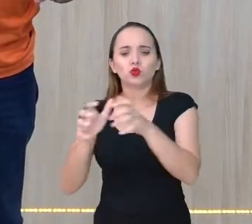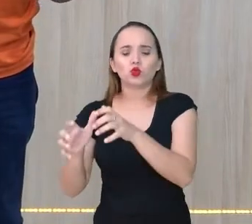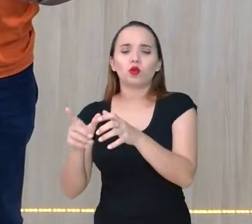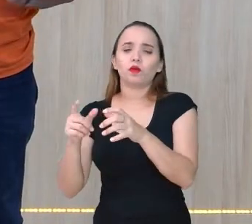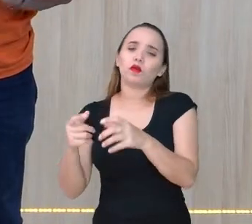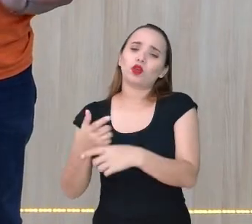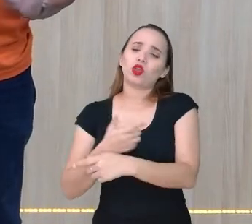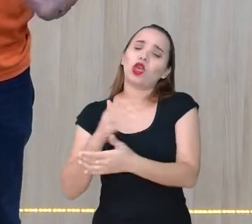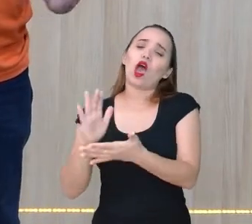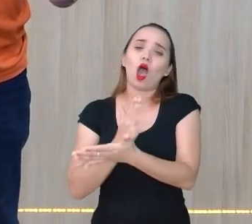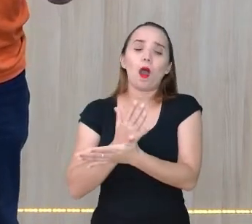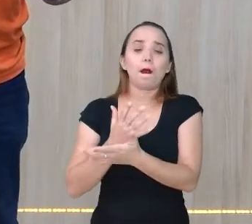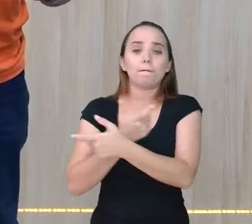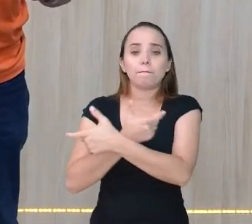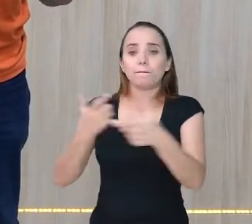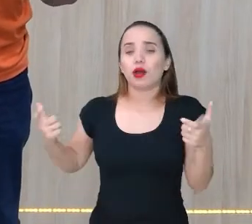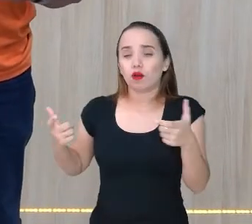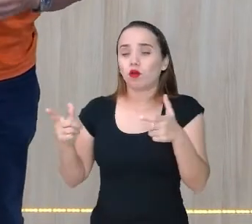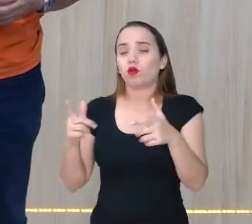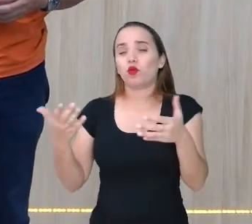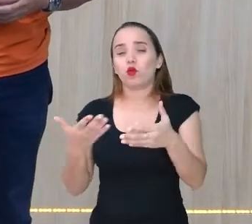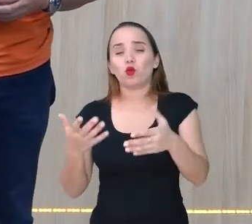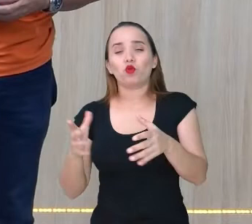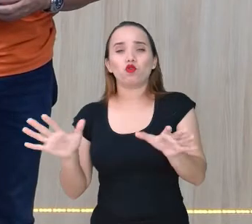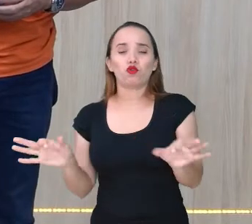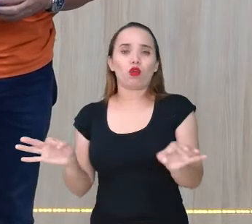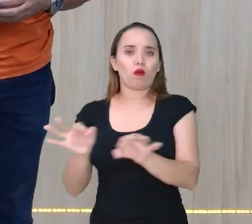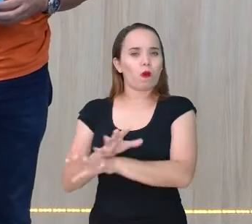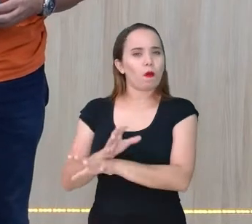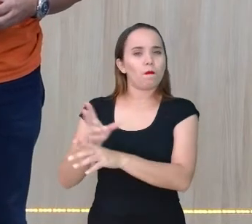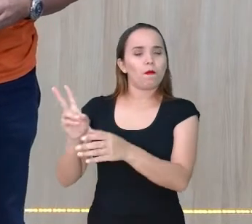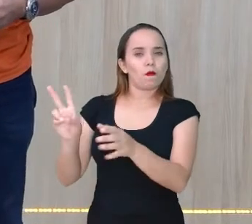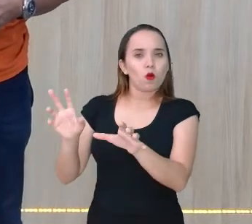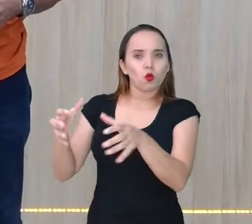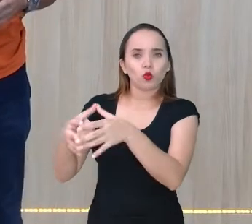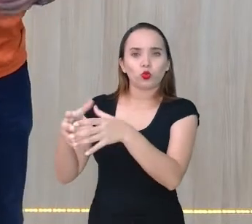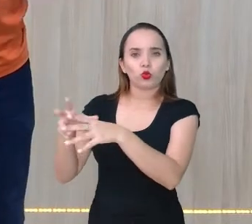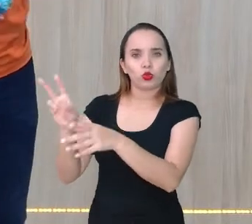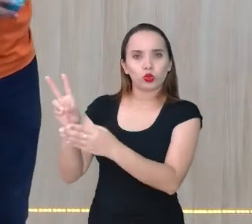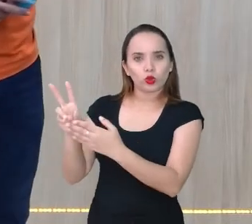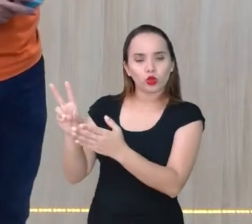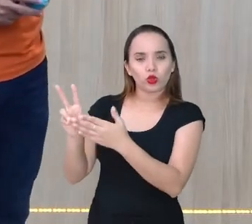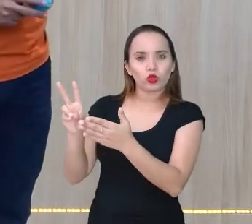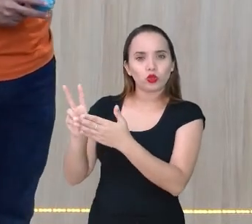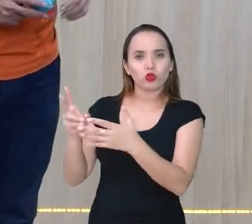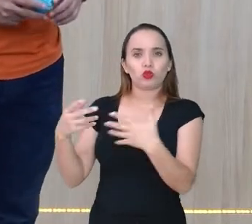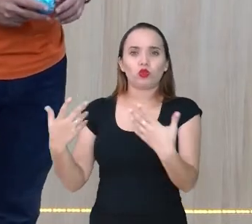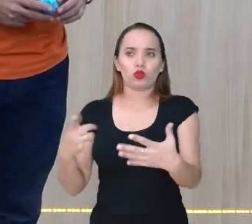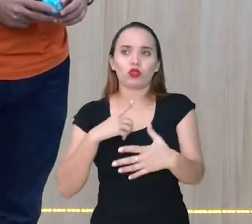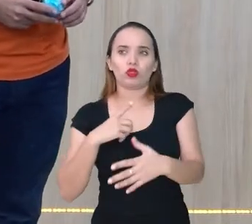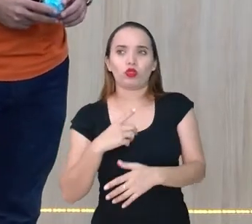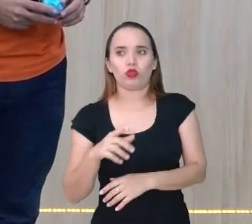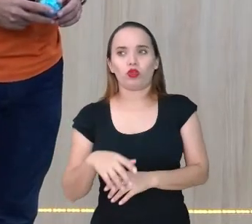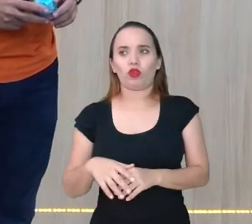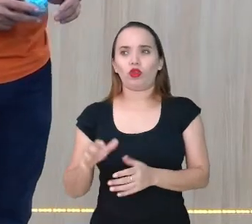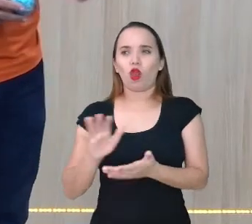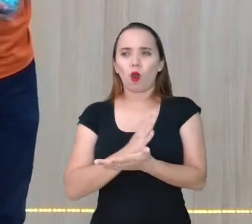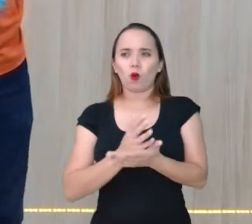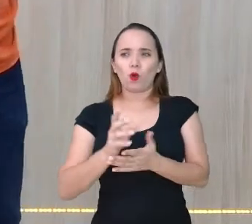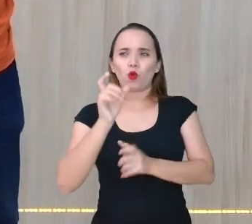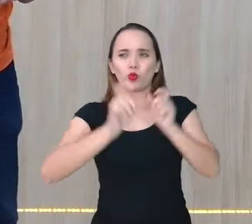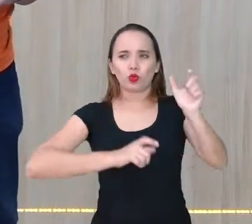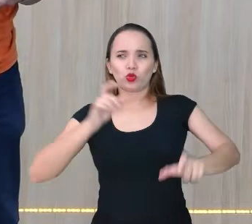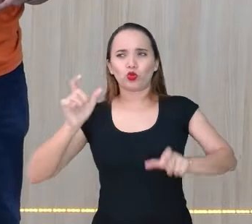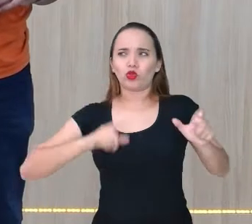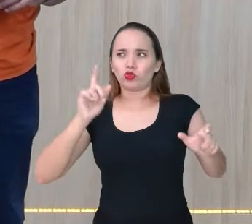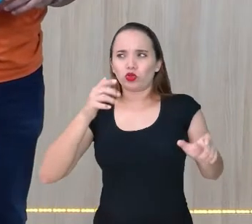dizimados e foram colocados para reservas. Né? Aí tem o famoso General Custer, né? Da 7ª Cavalaria Americana, o chamado, parecia